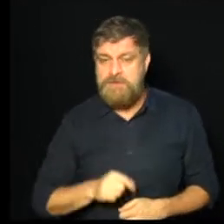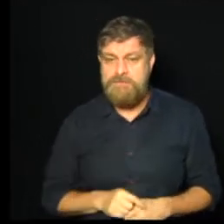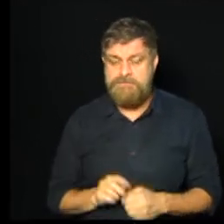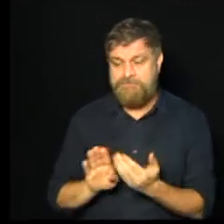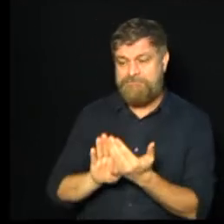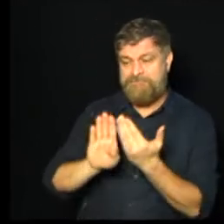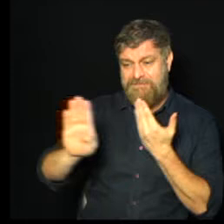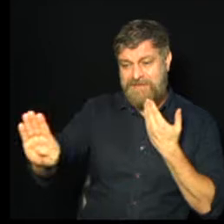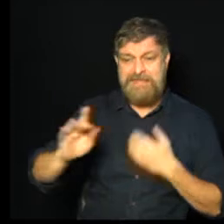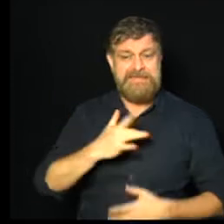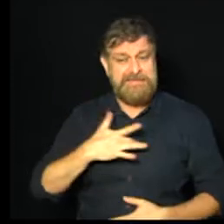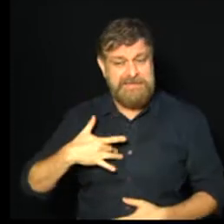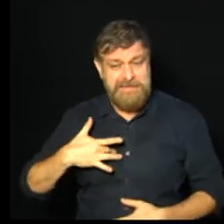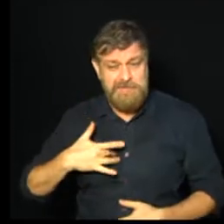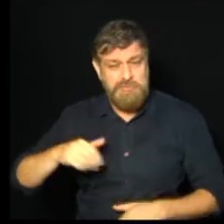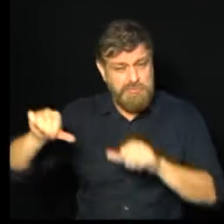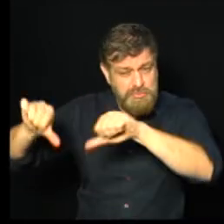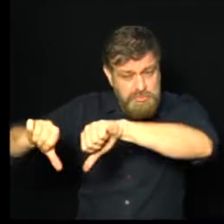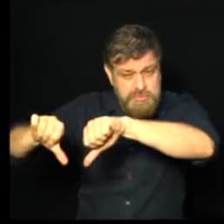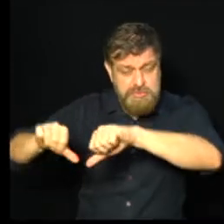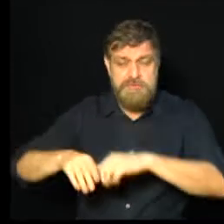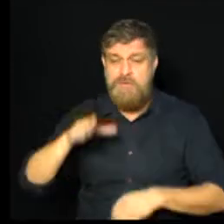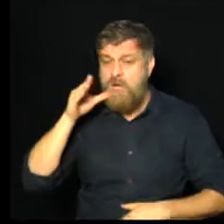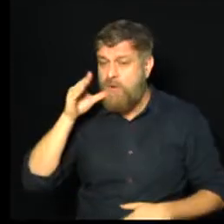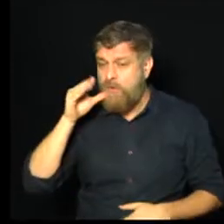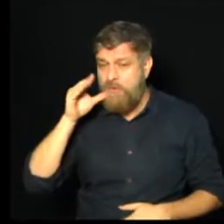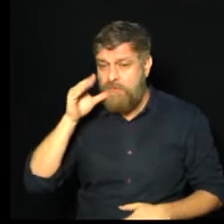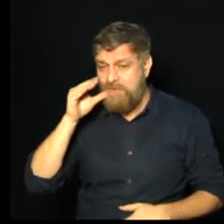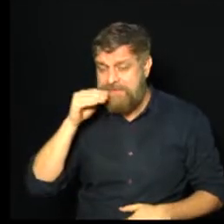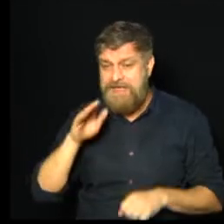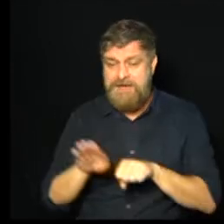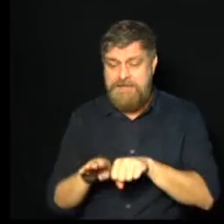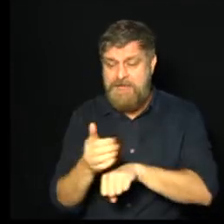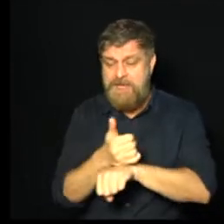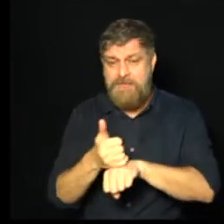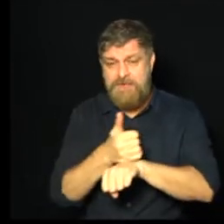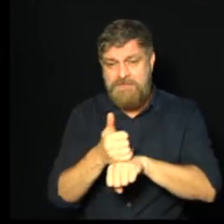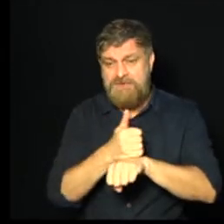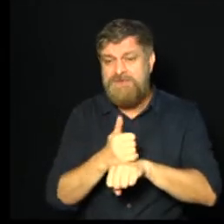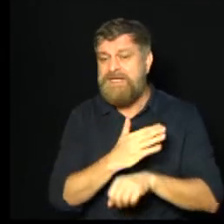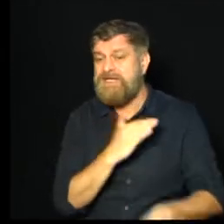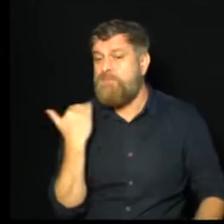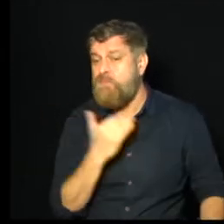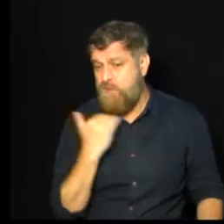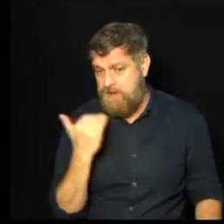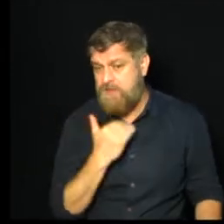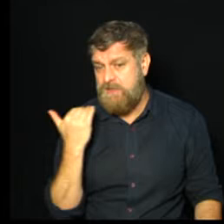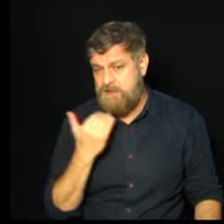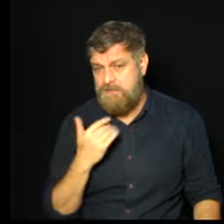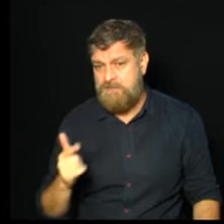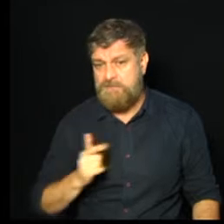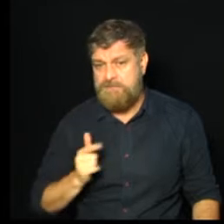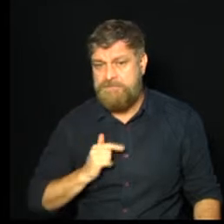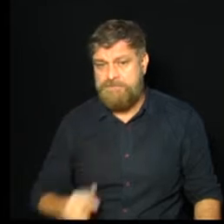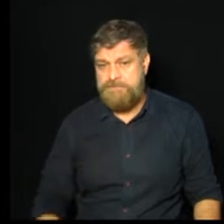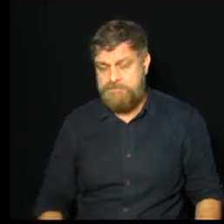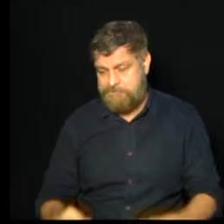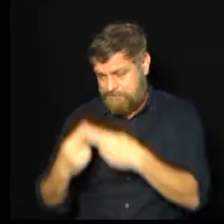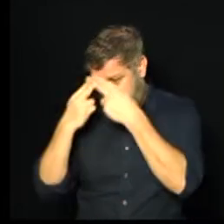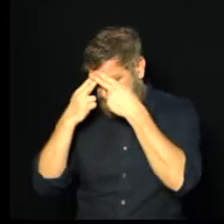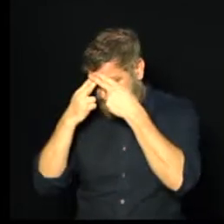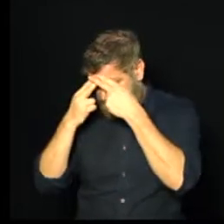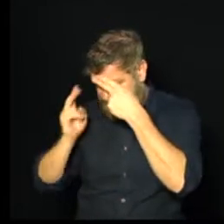afastamentos por saúde, médicos e profissionais de saúde que faleceram, tiveram sequelas definitivas